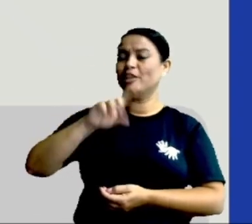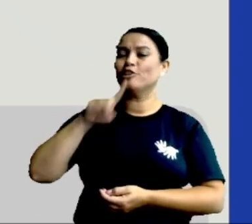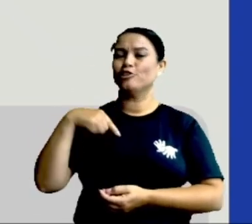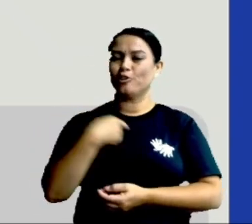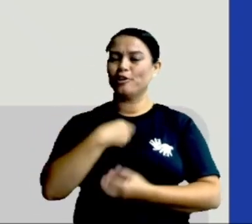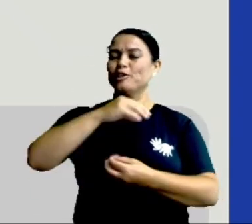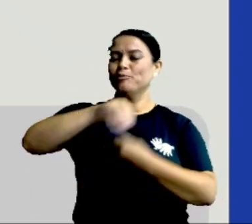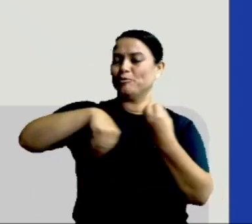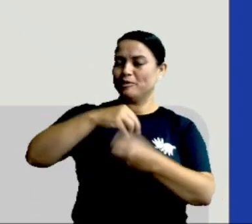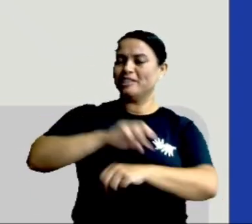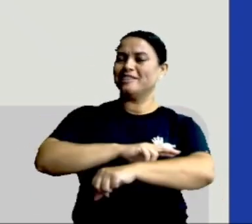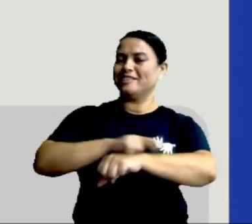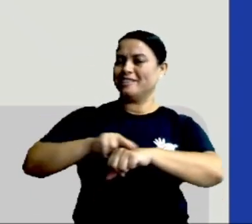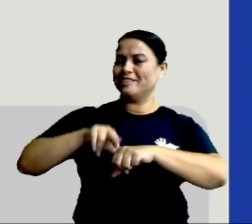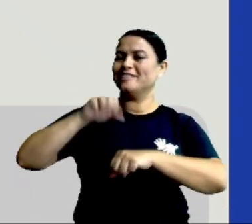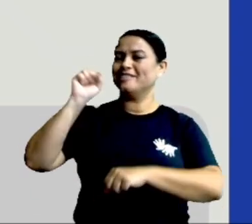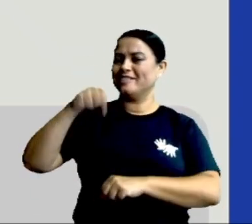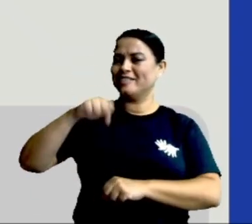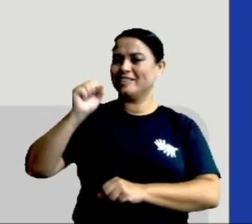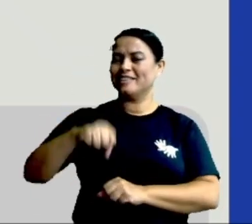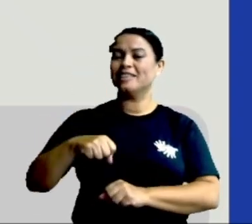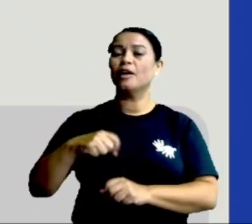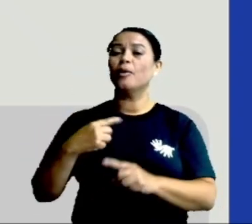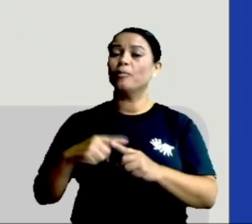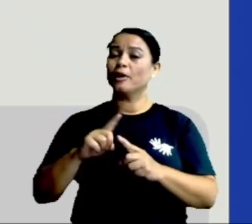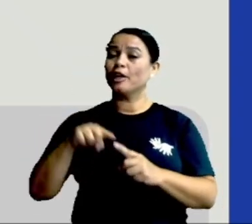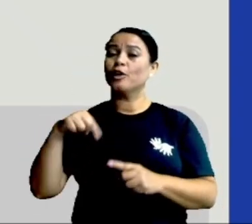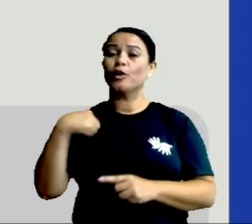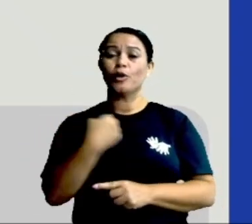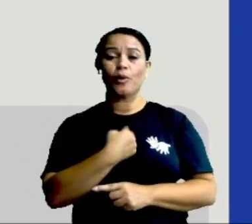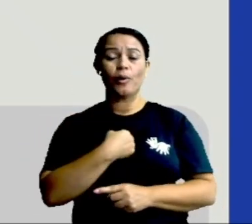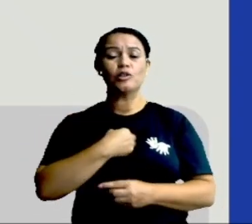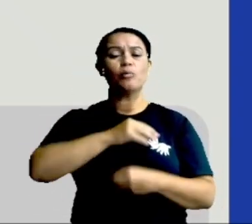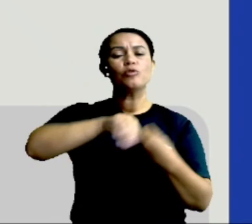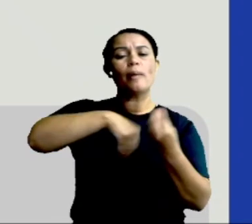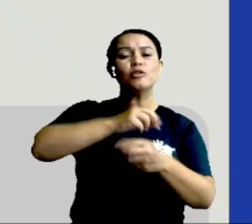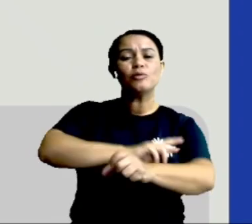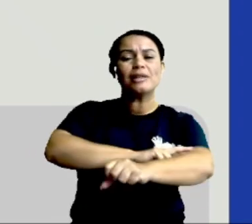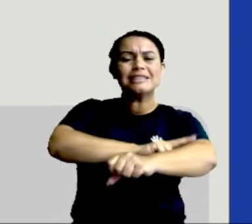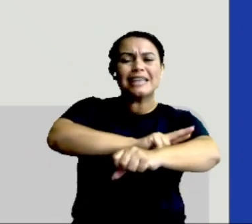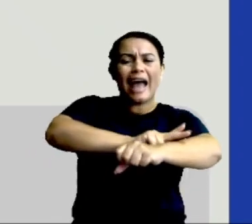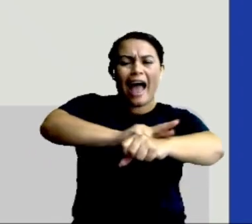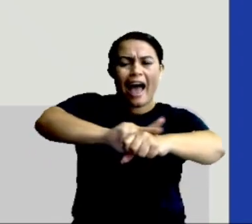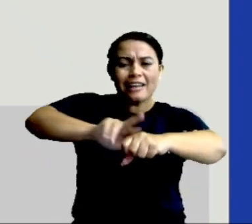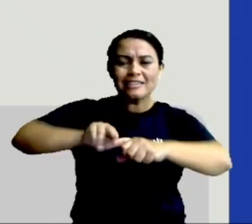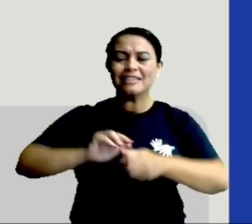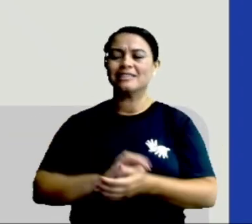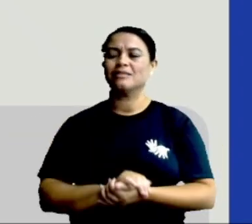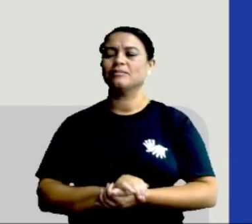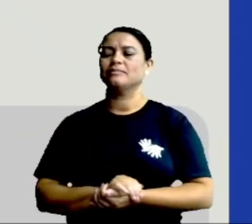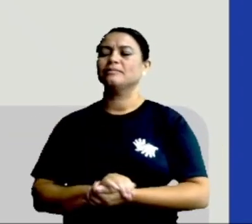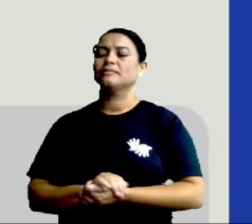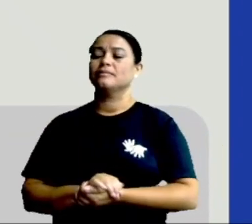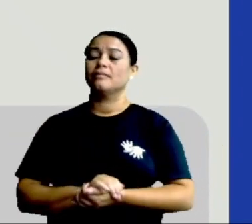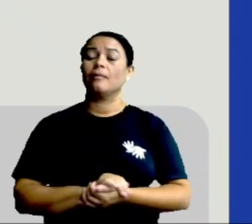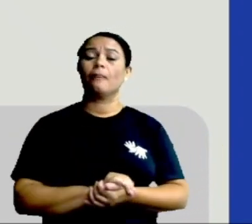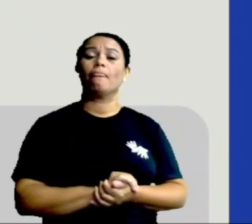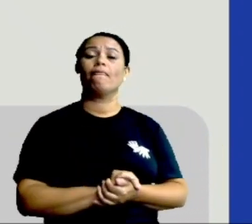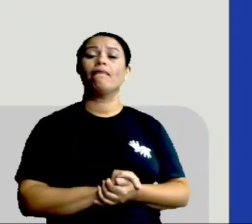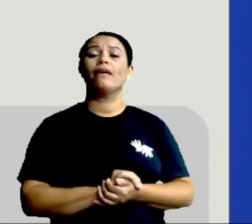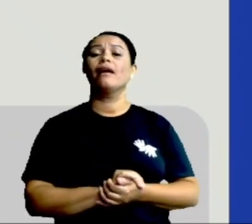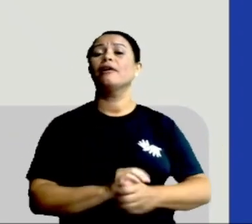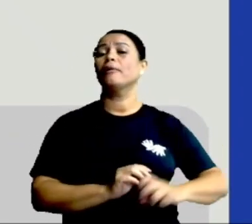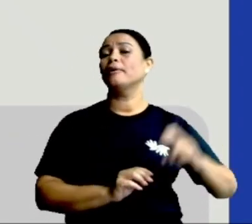somos mestiços, sim, pois nós somos uma mistura de raças. E por